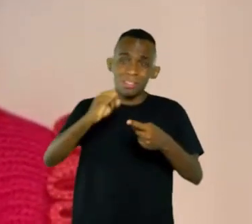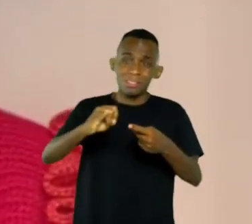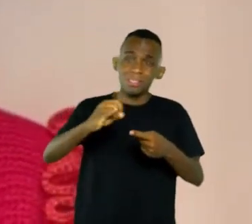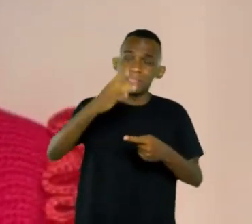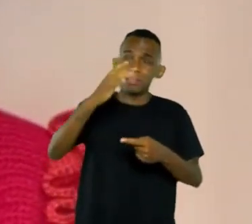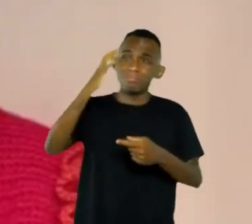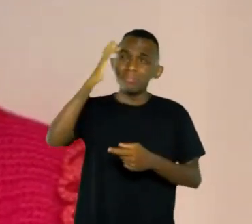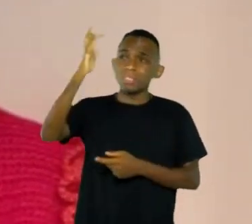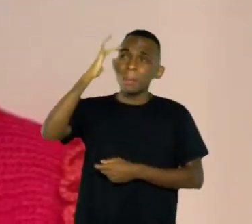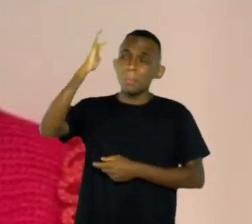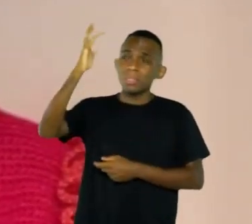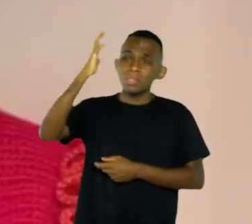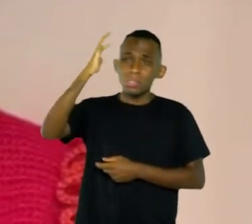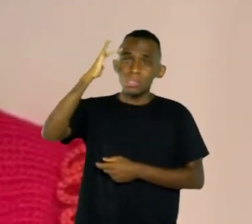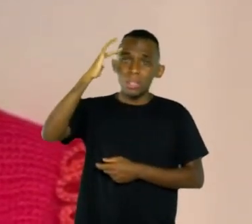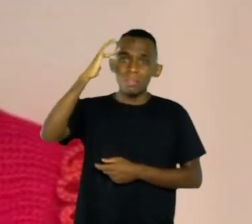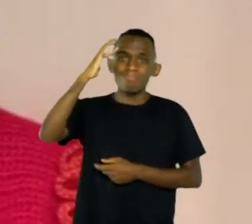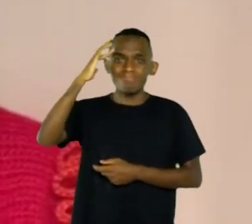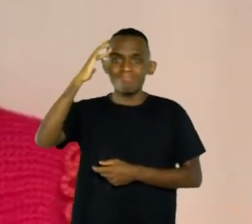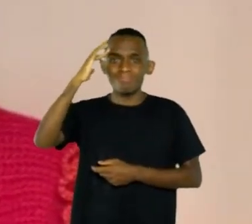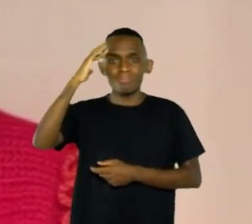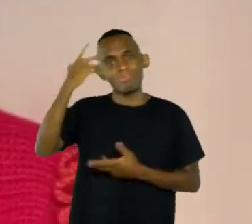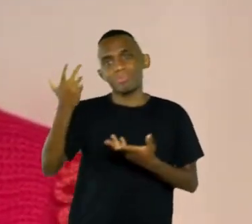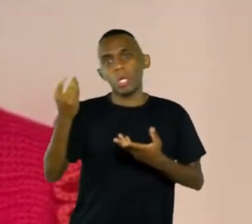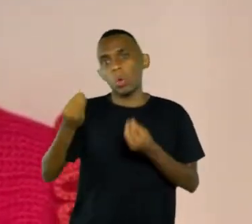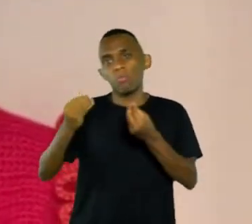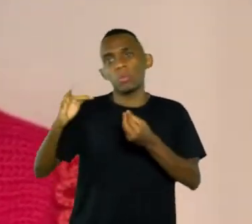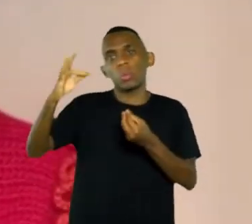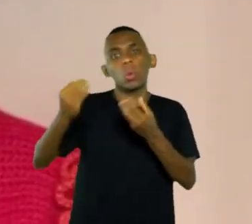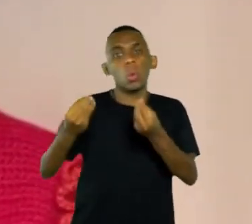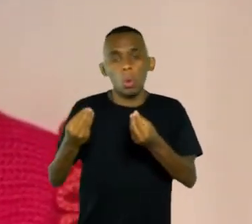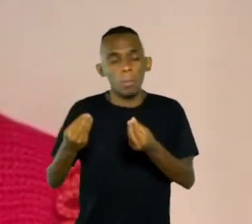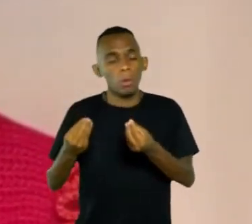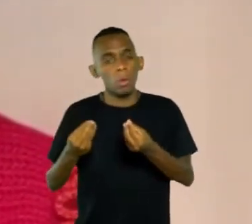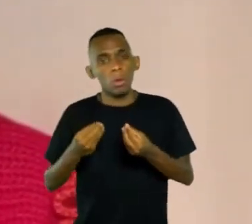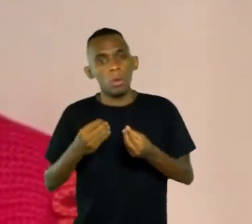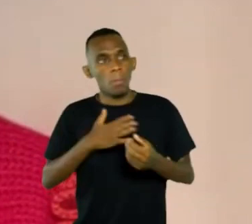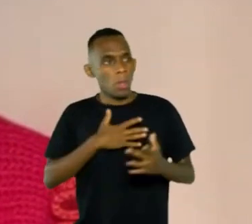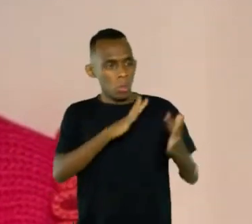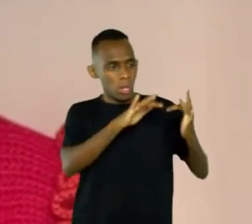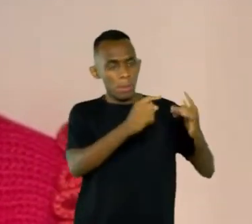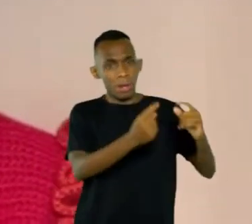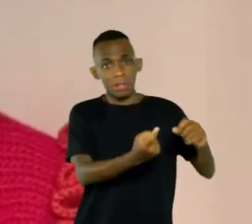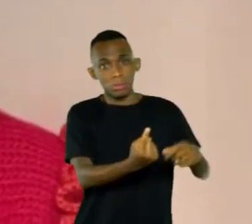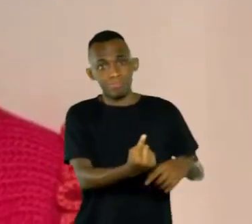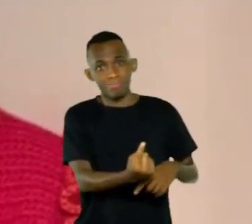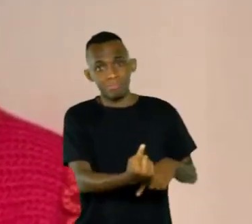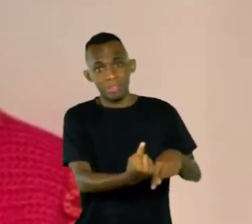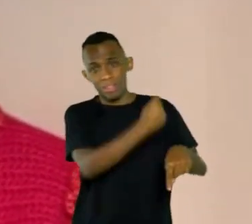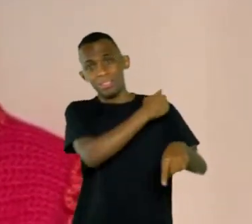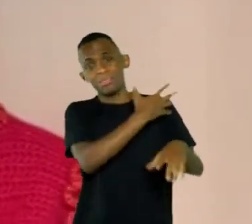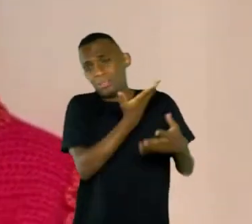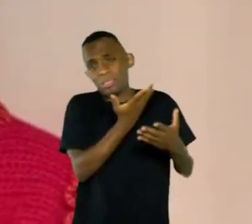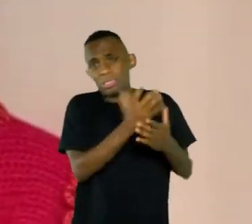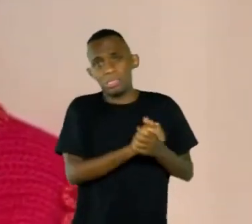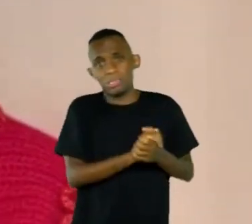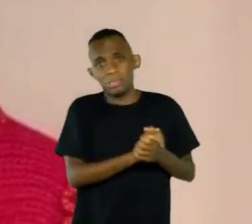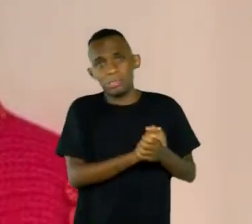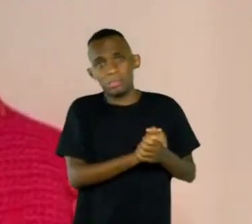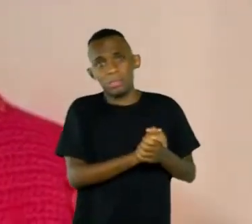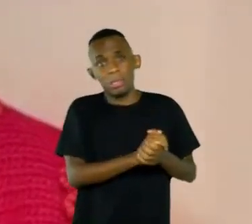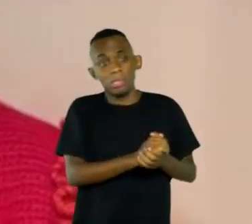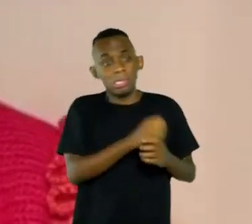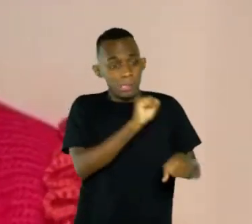do Francisco, não estava doente. Ele estava esperando um filho. E de repente a vida dele foi interrompida. Quem poderia dizer,